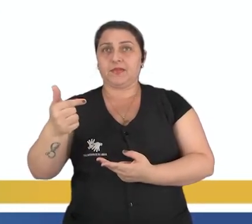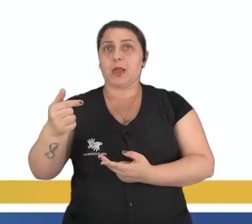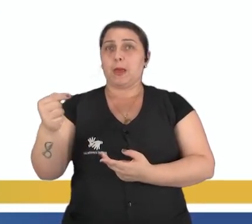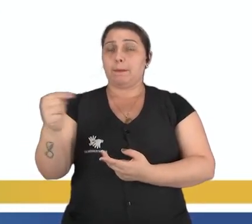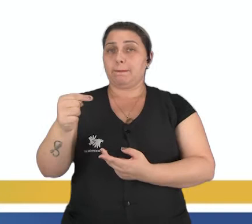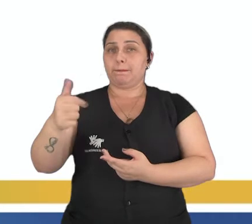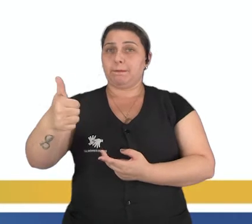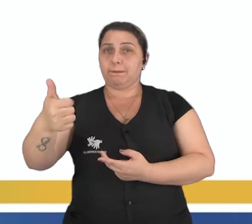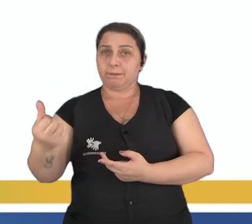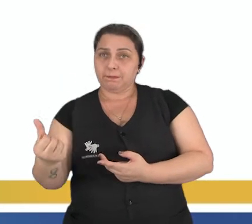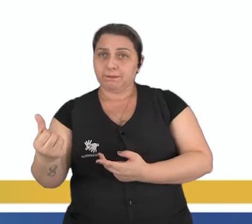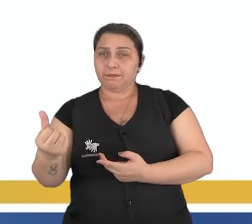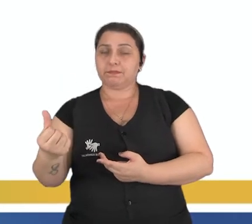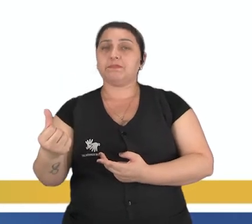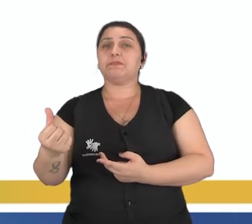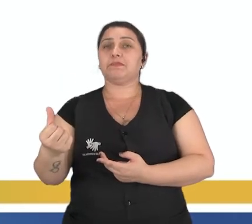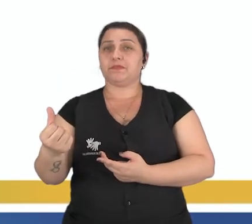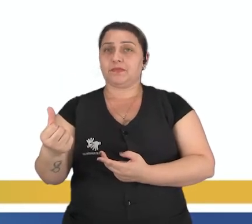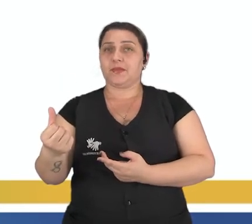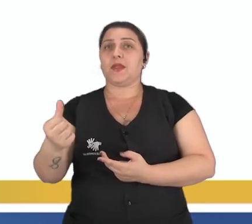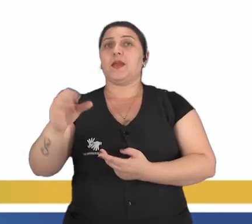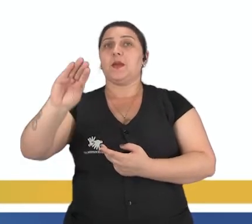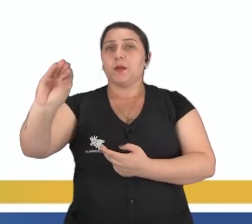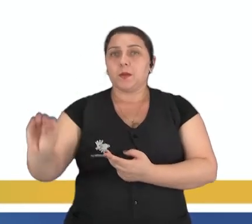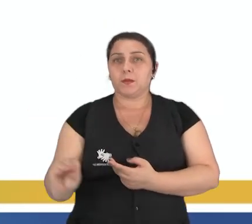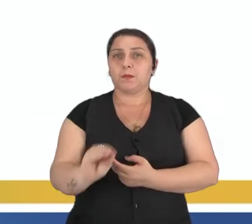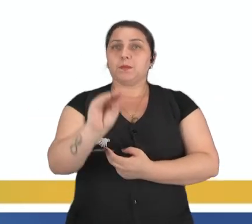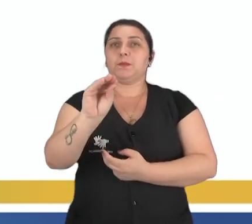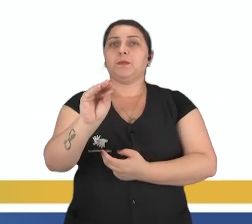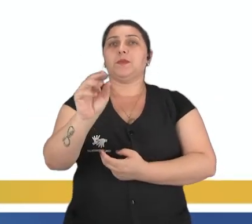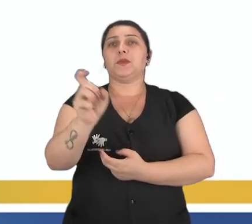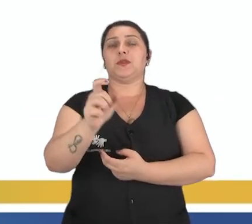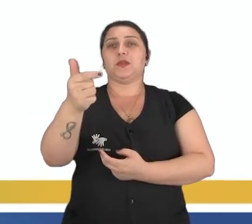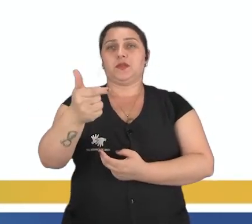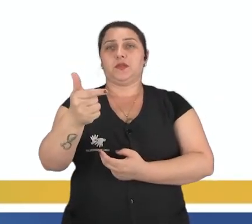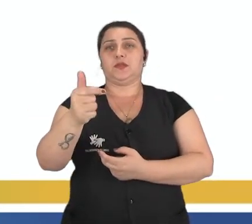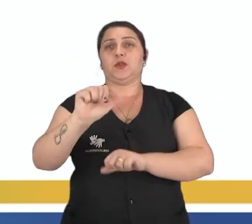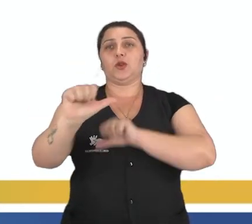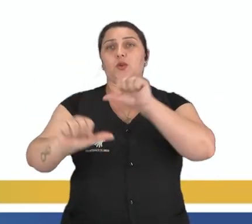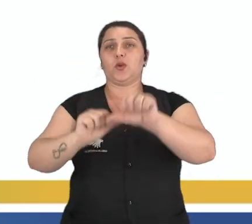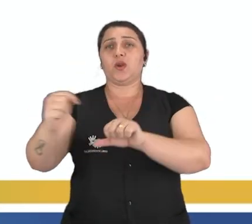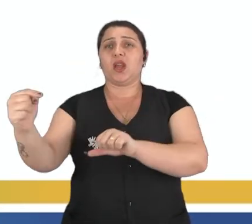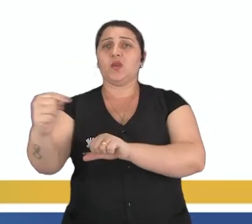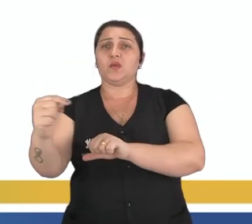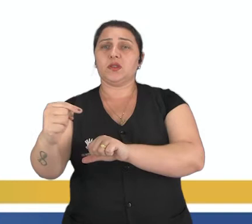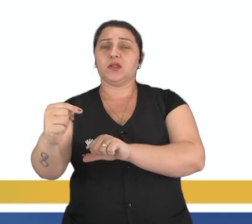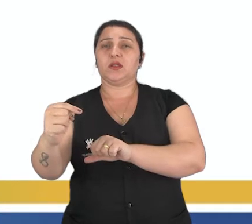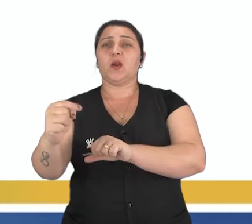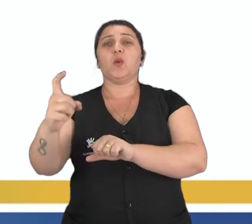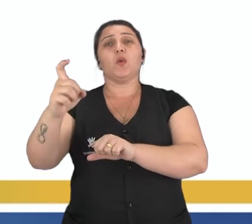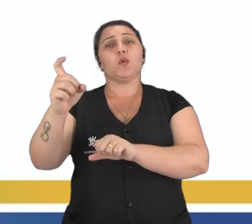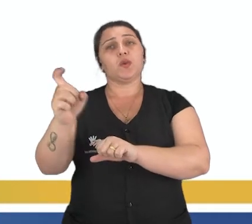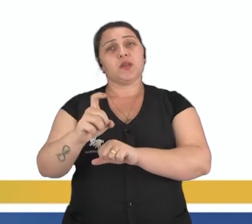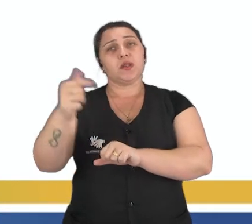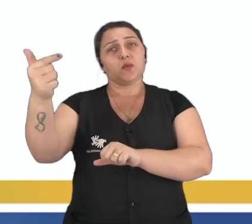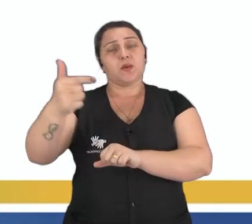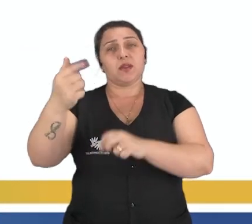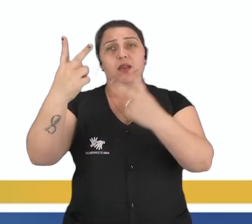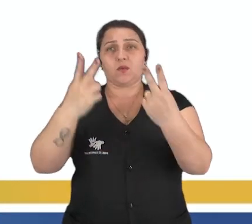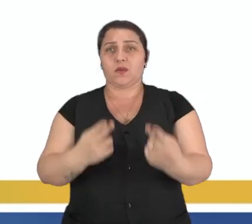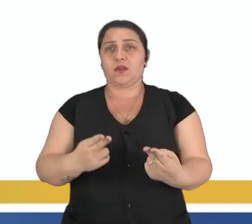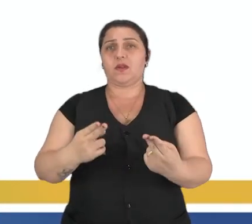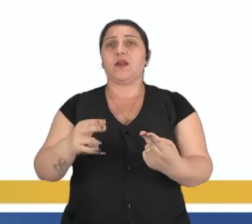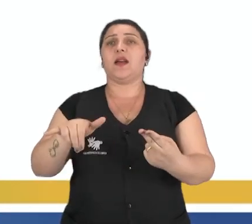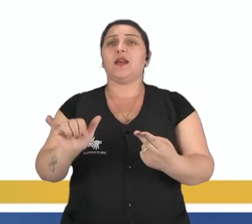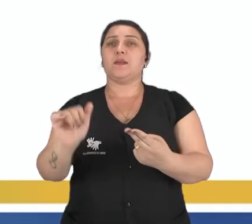menos 16. Eu passei o menos y² para o segundo membro e troquei o sinal. Isso quer dizer que o x² é igual